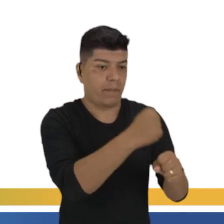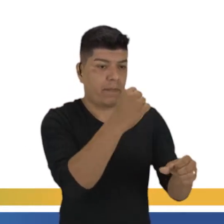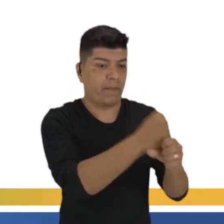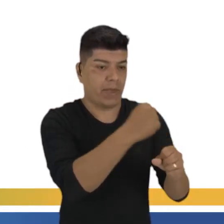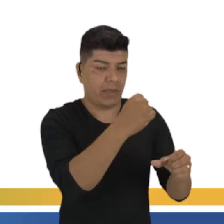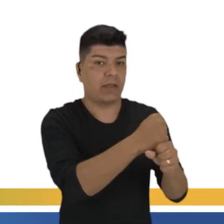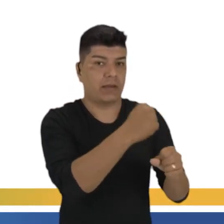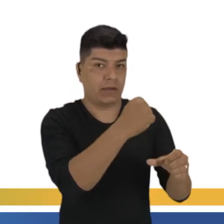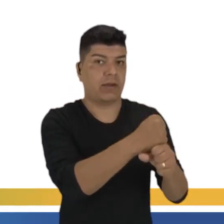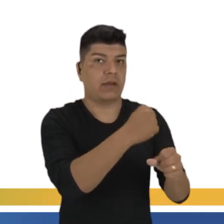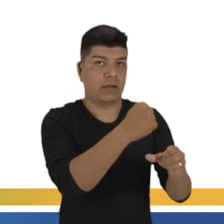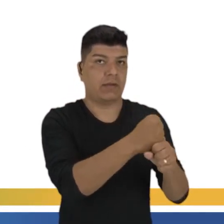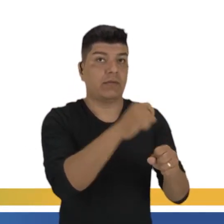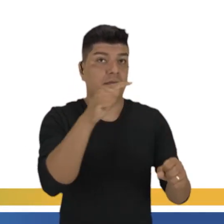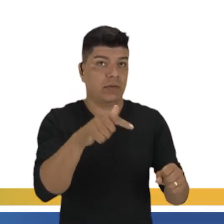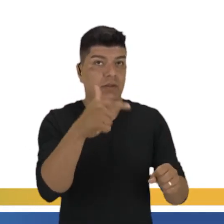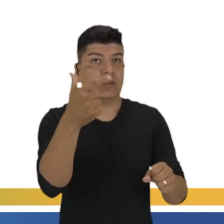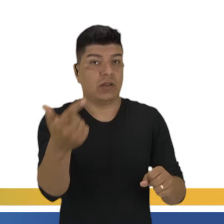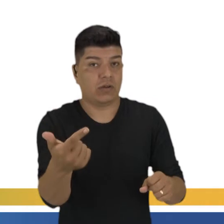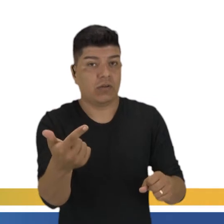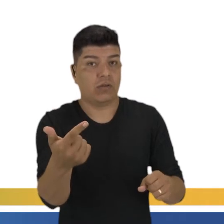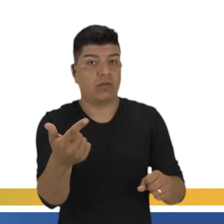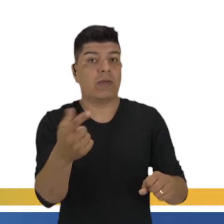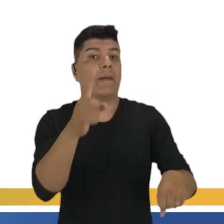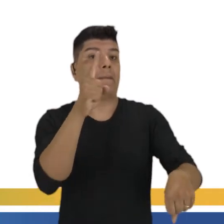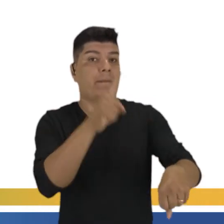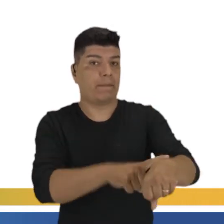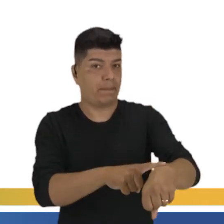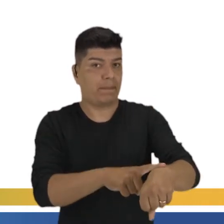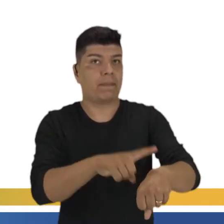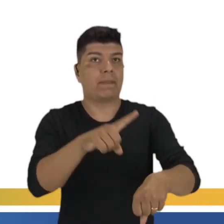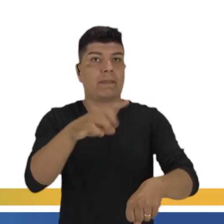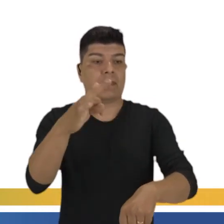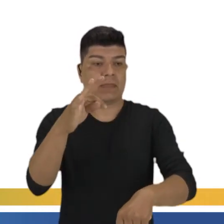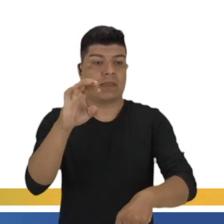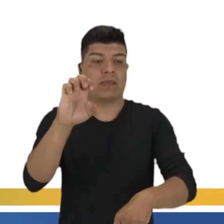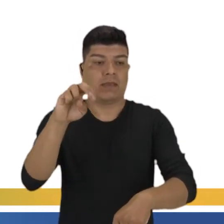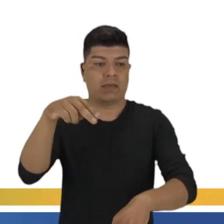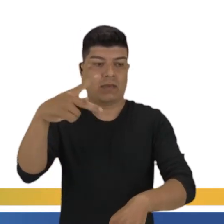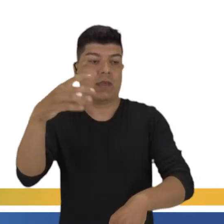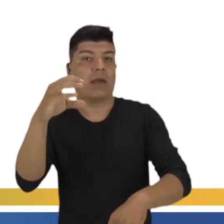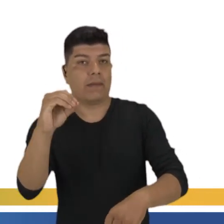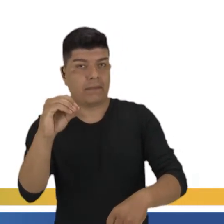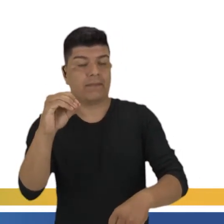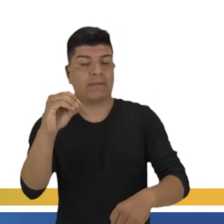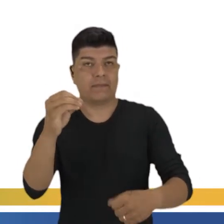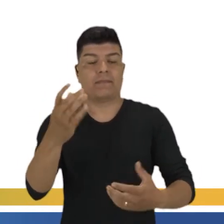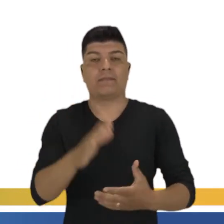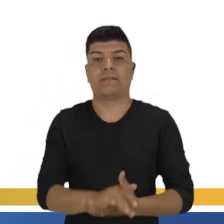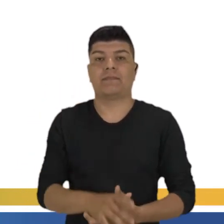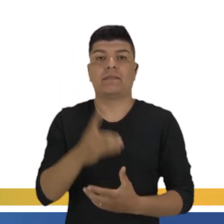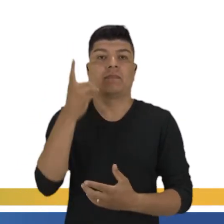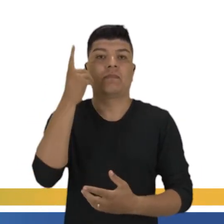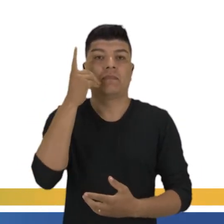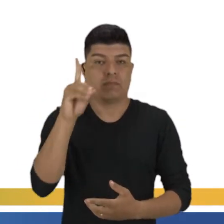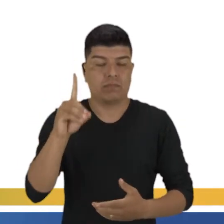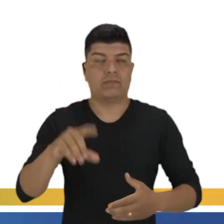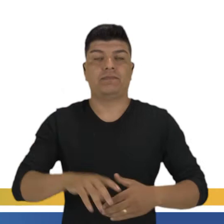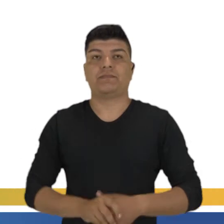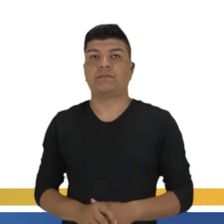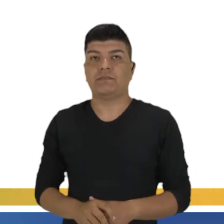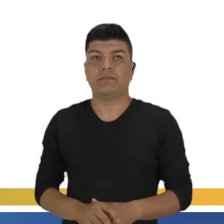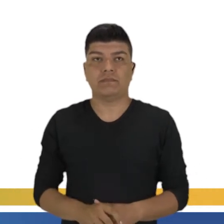a outra é a quantidade tempo. Nesse caso, nós vamos falar em dias.